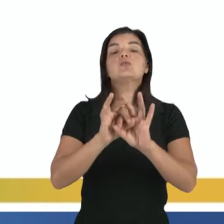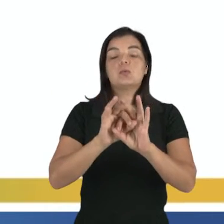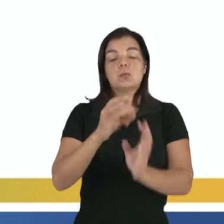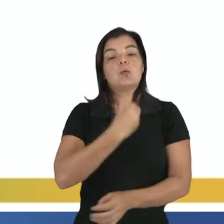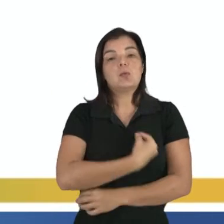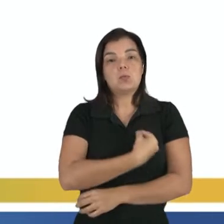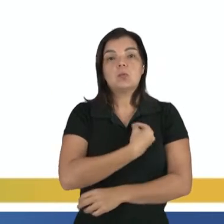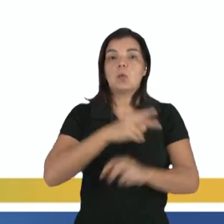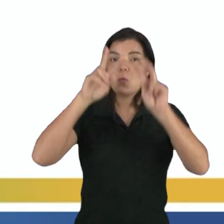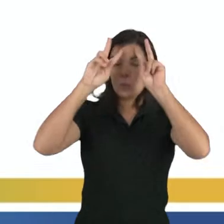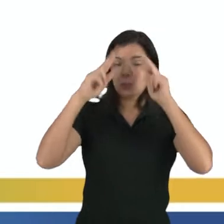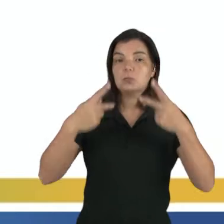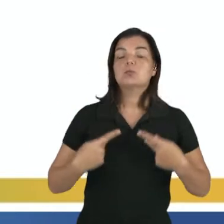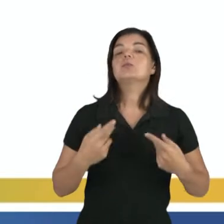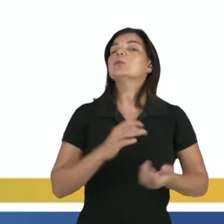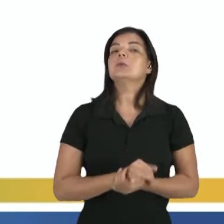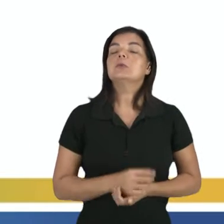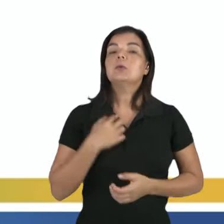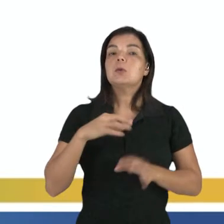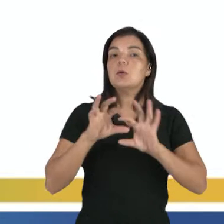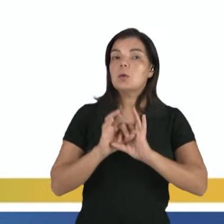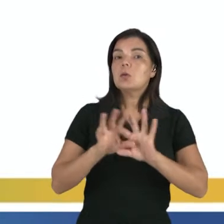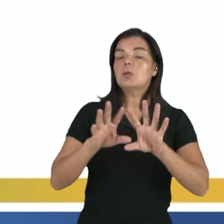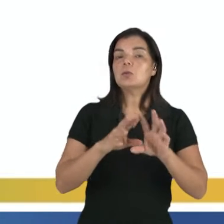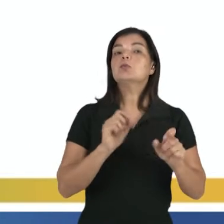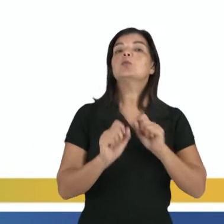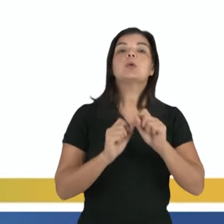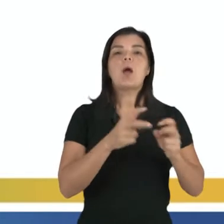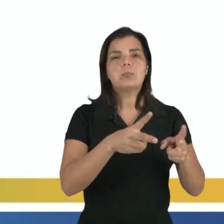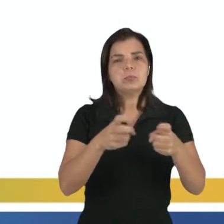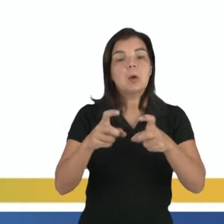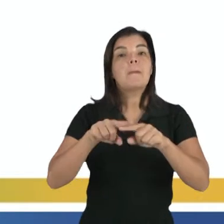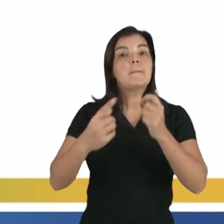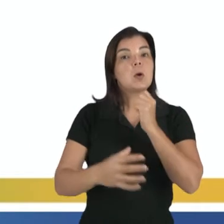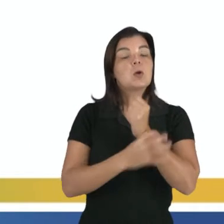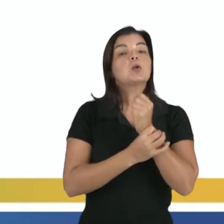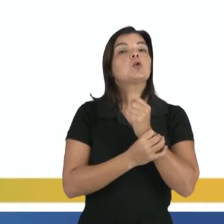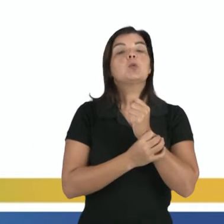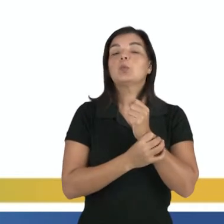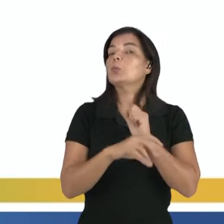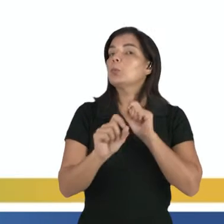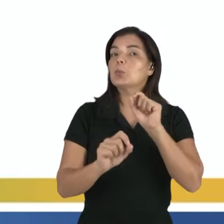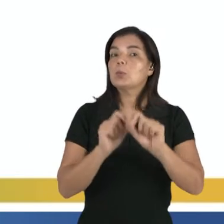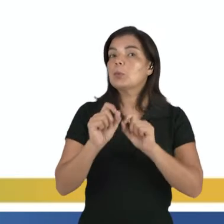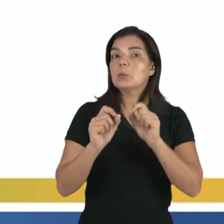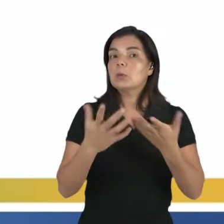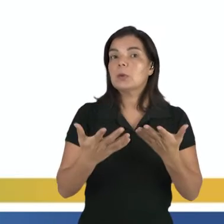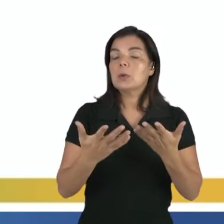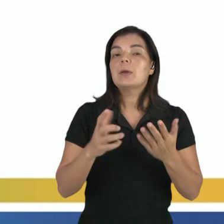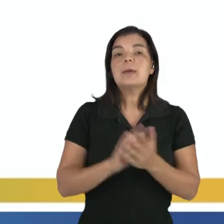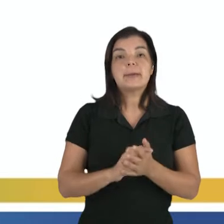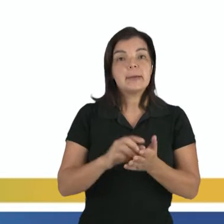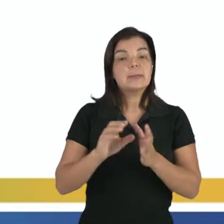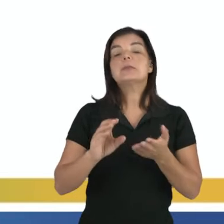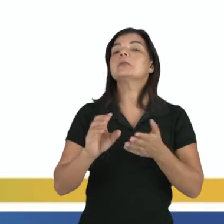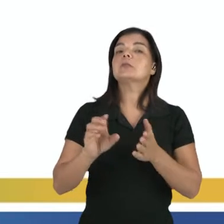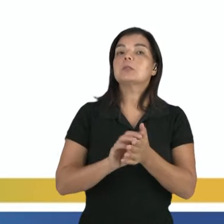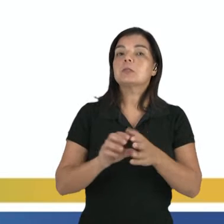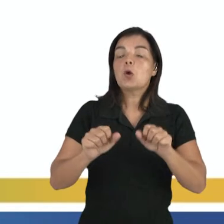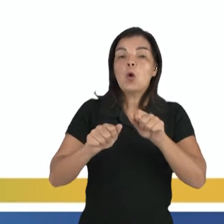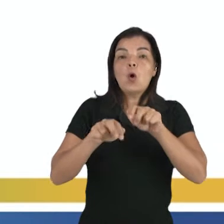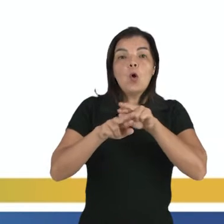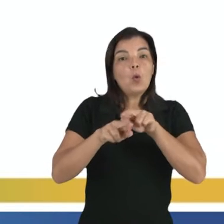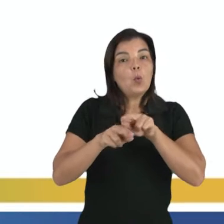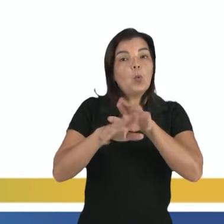na conservação dos recursos e permitir a exploração, mas com garantia de que esses recursos naturais eles não podem